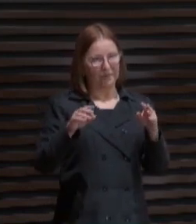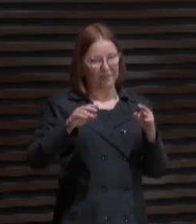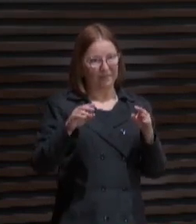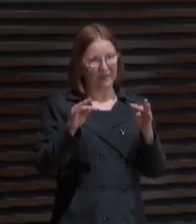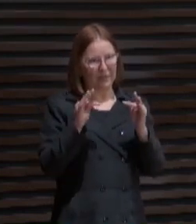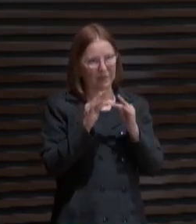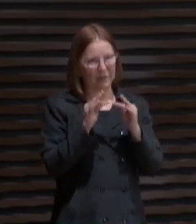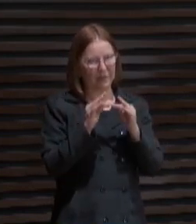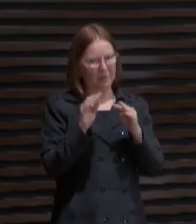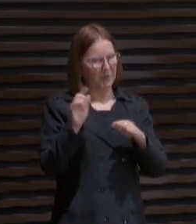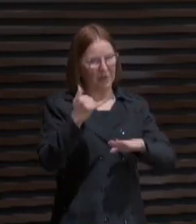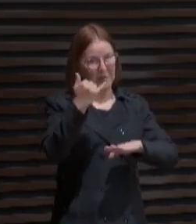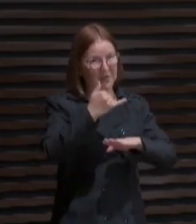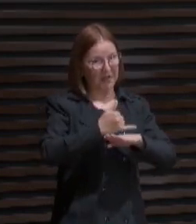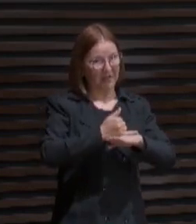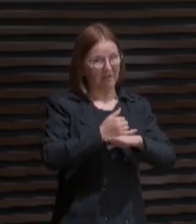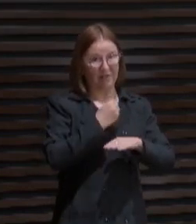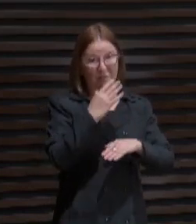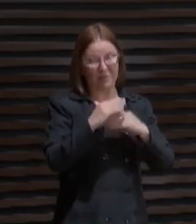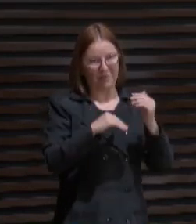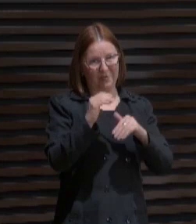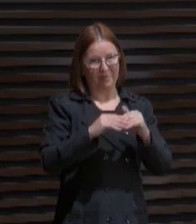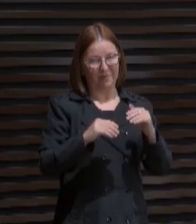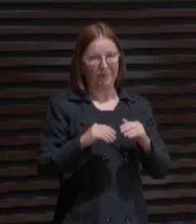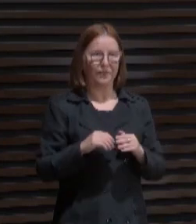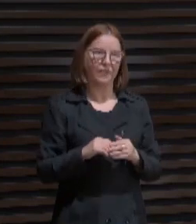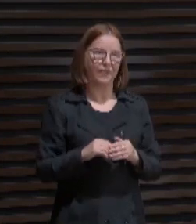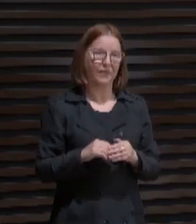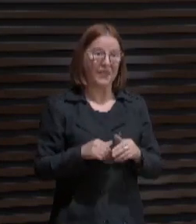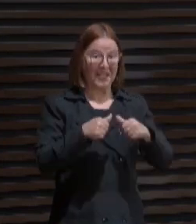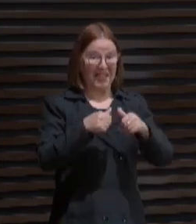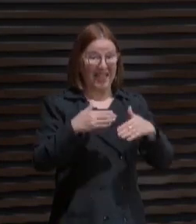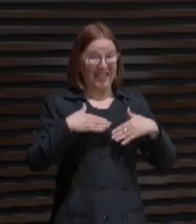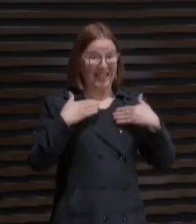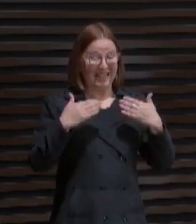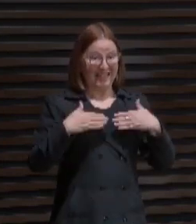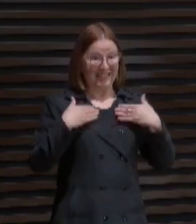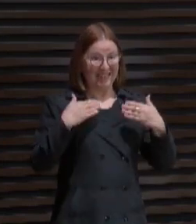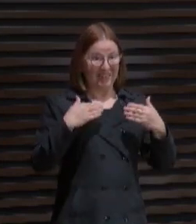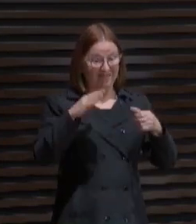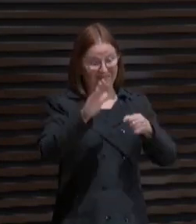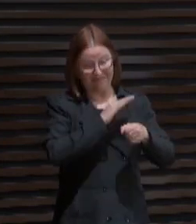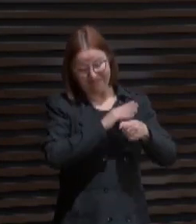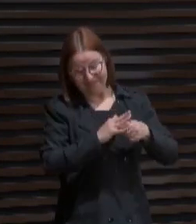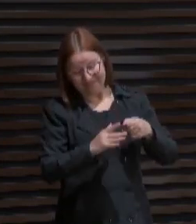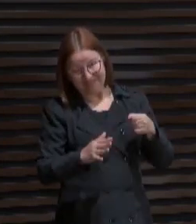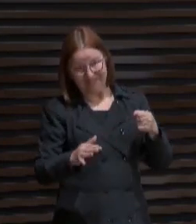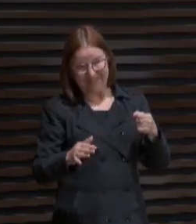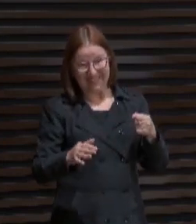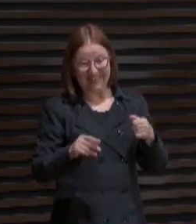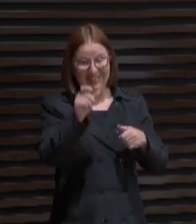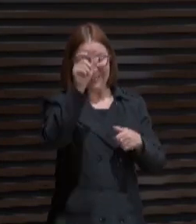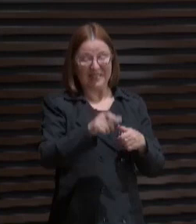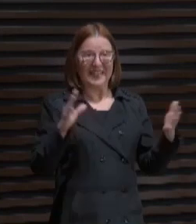Evangelho não é voltado para dentro. Essa alegria desborda de cada moribundo redimido